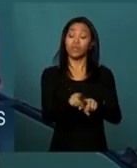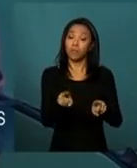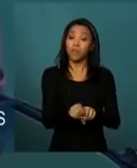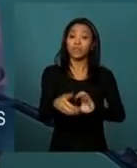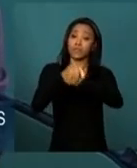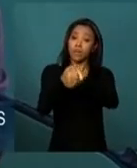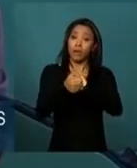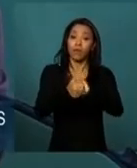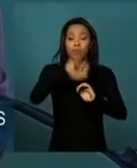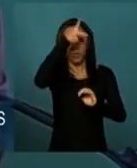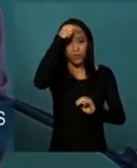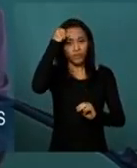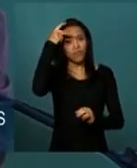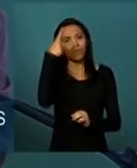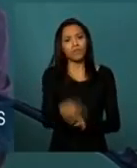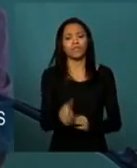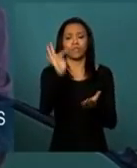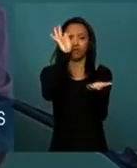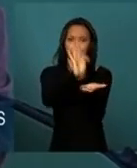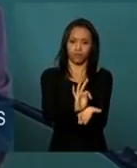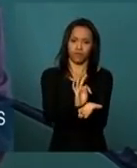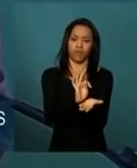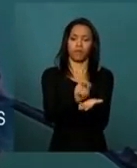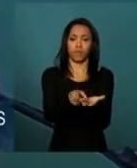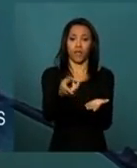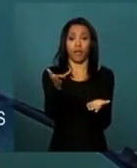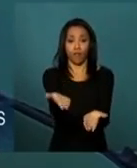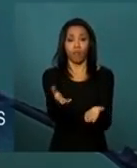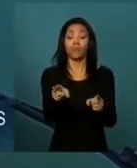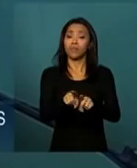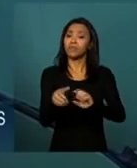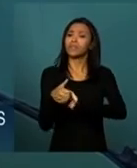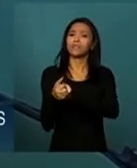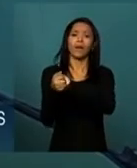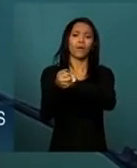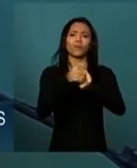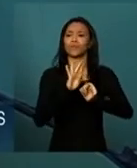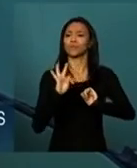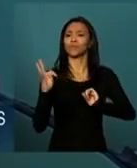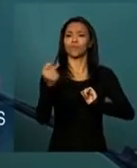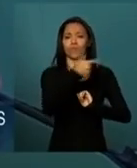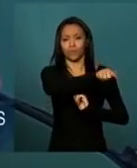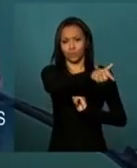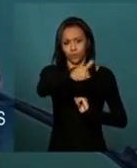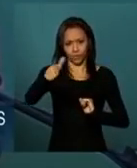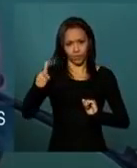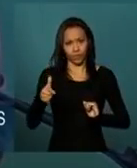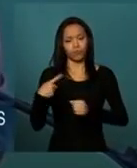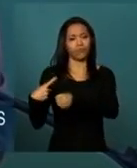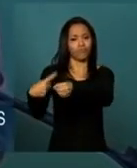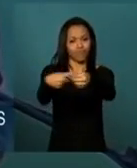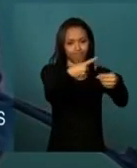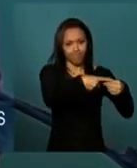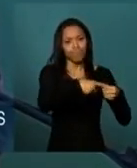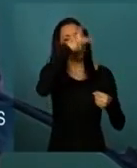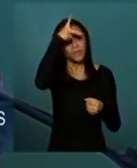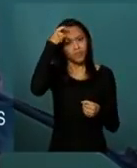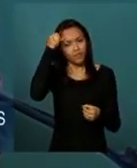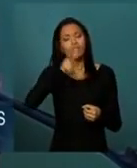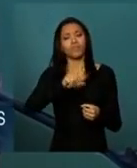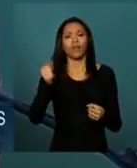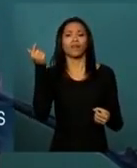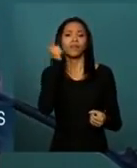Teresina, prefeito Firmino Filho. Saúdo todos os prefeitos e prefeitas que vão ser aqui beneficiados com